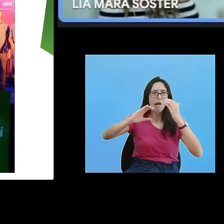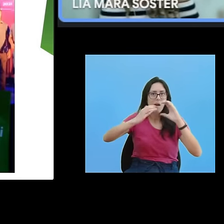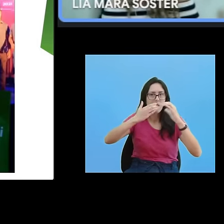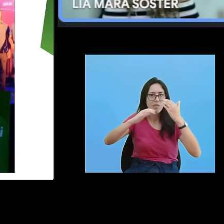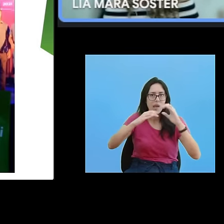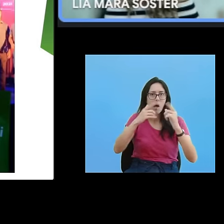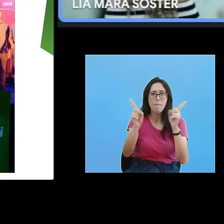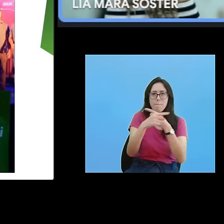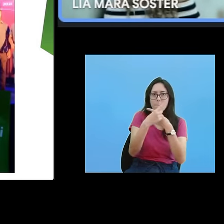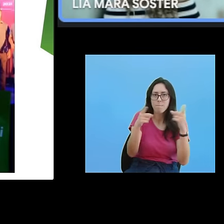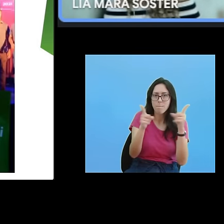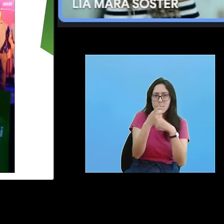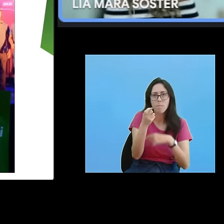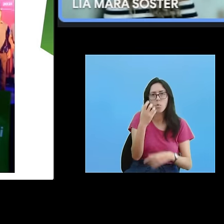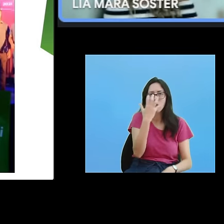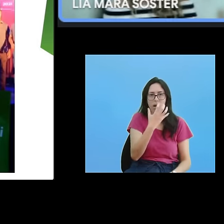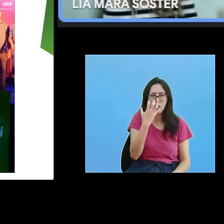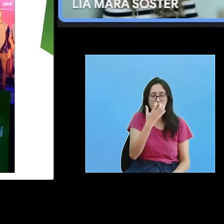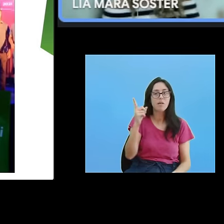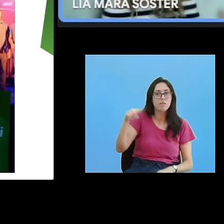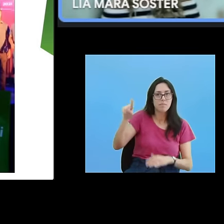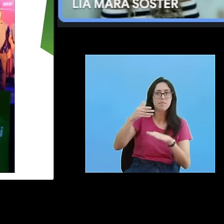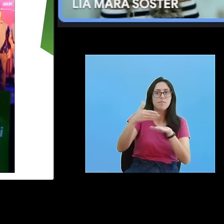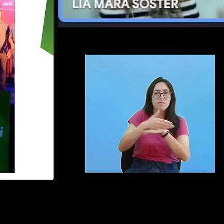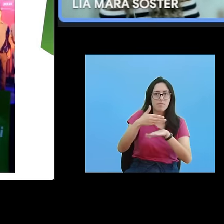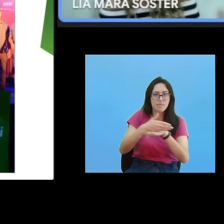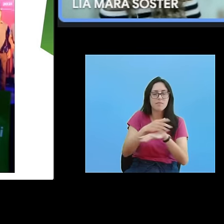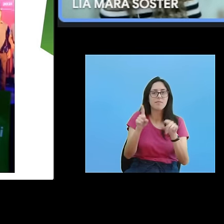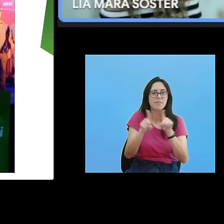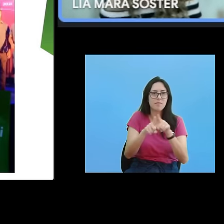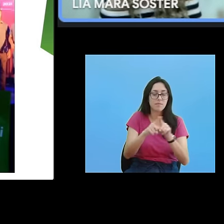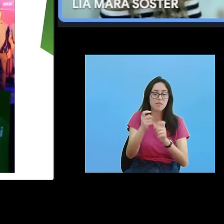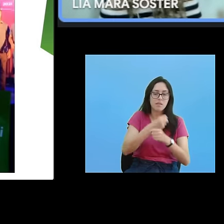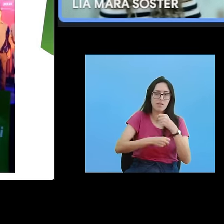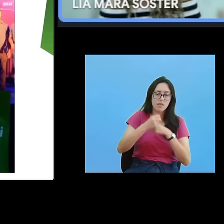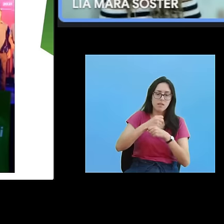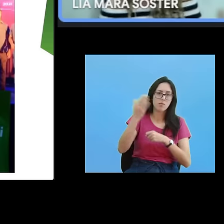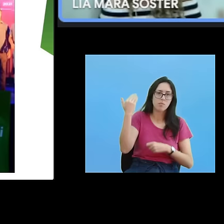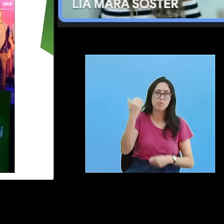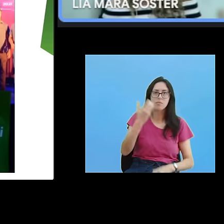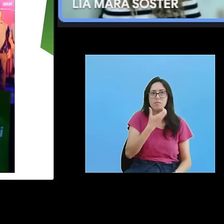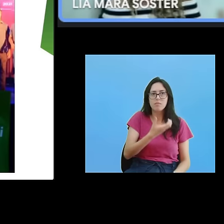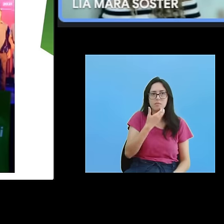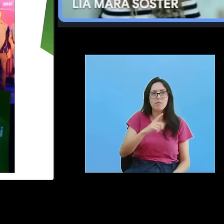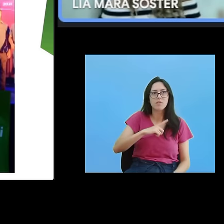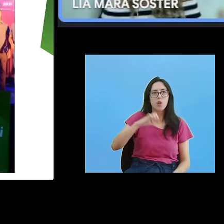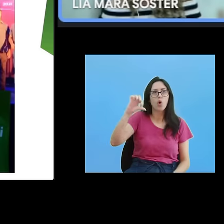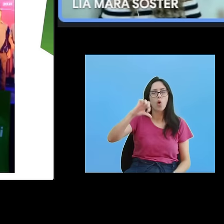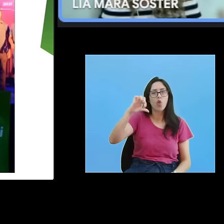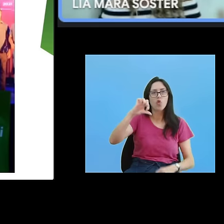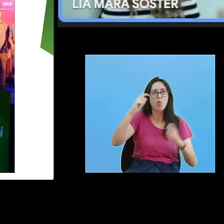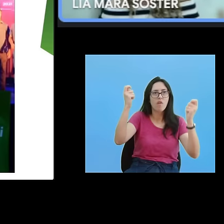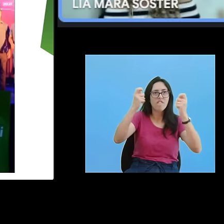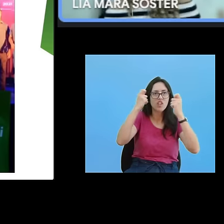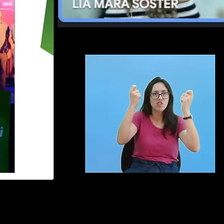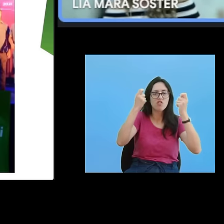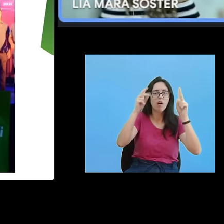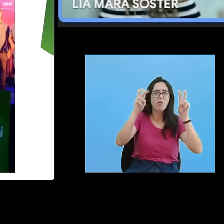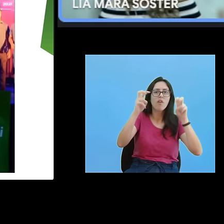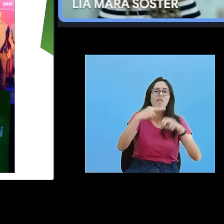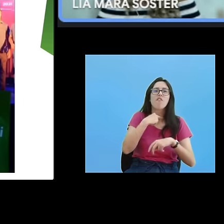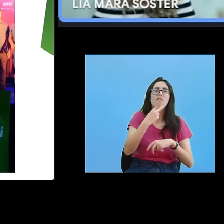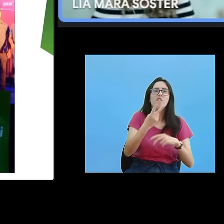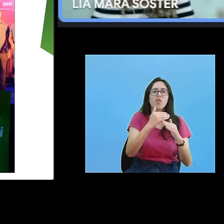música, participam também. Então, nós tivemos no ano passado, em dezembro, o 9º Festival Voz da Igualdade, que